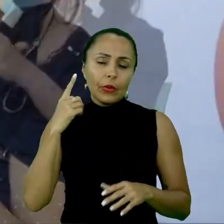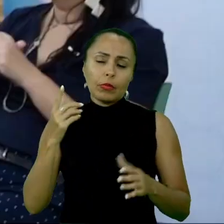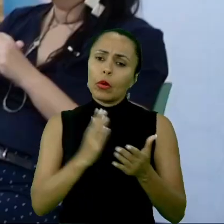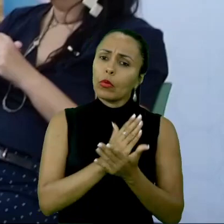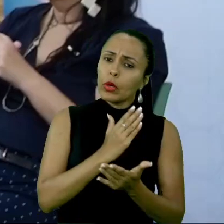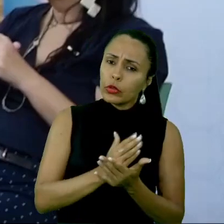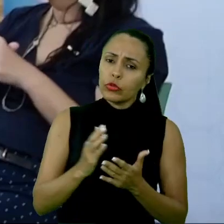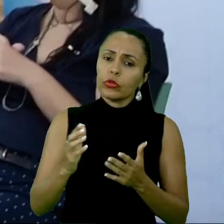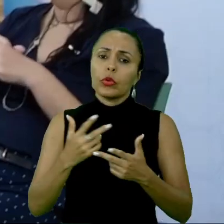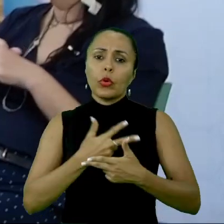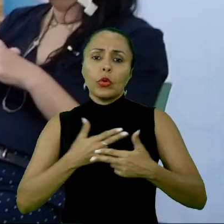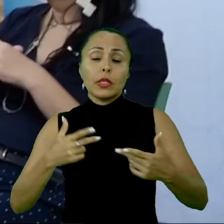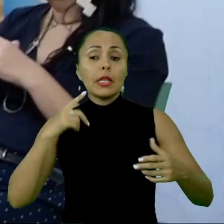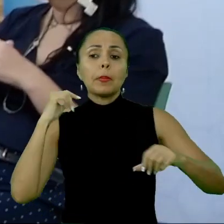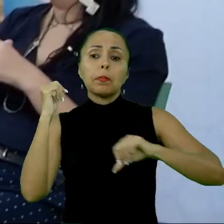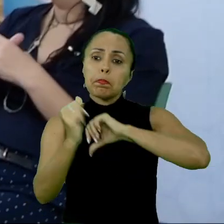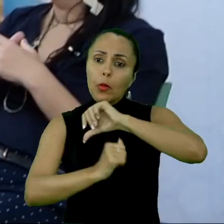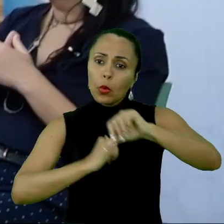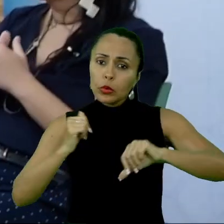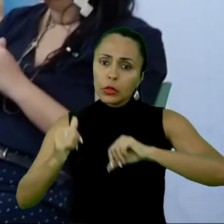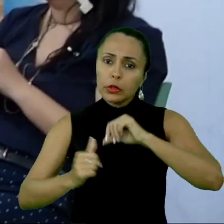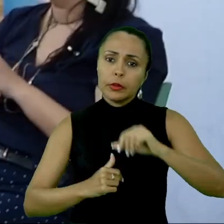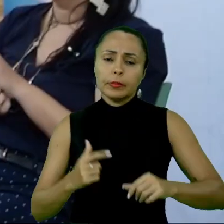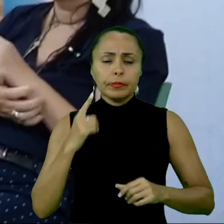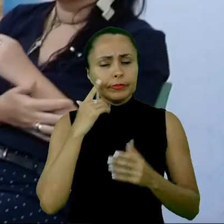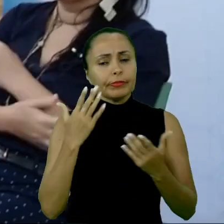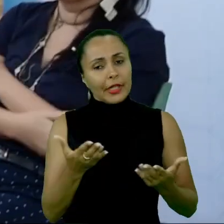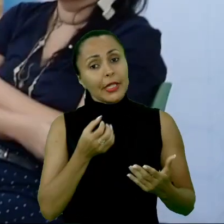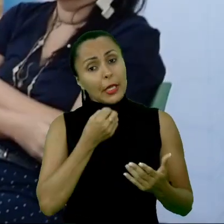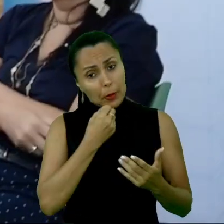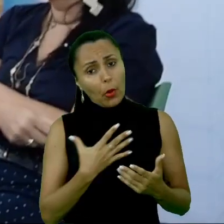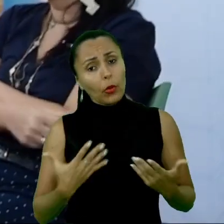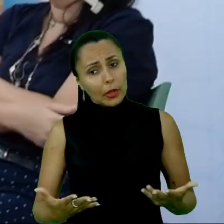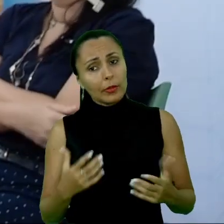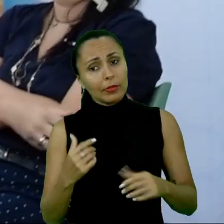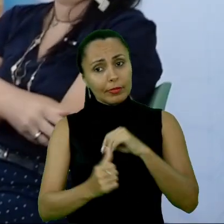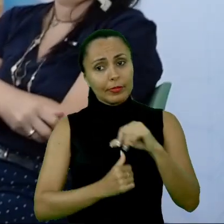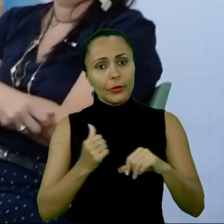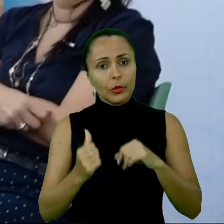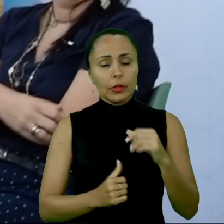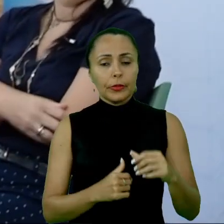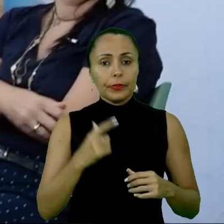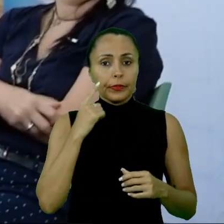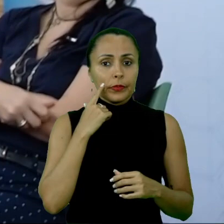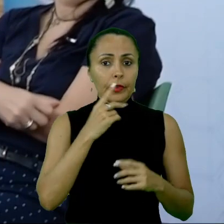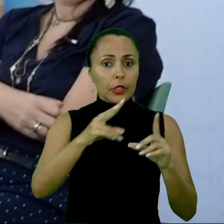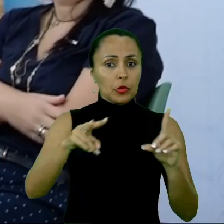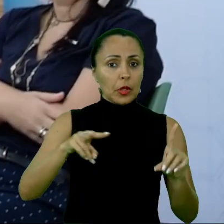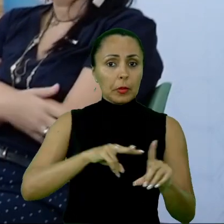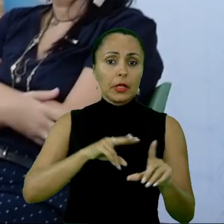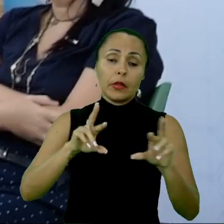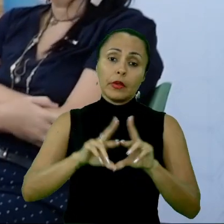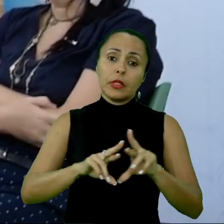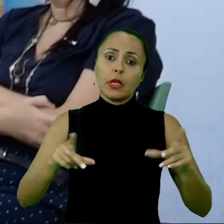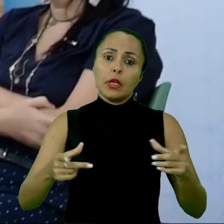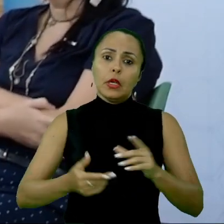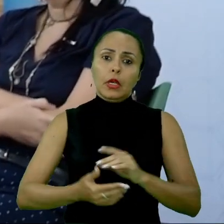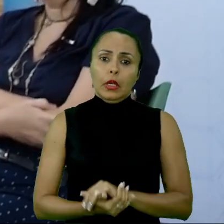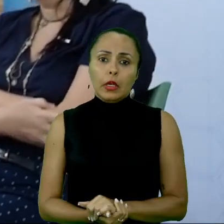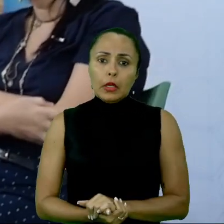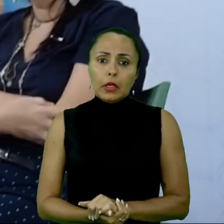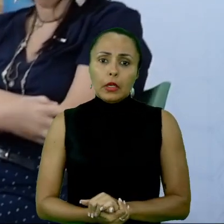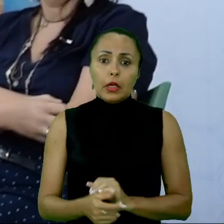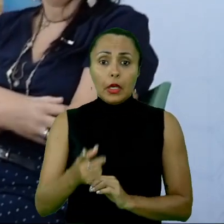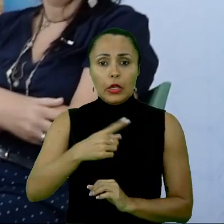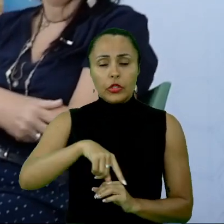elas mudam, né? Mudam. E que bom que elas mudam. Verdade. E que as perspectivas são diferentes. A gente